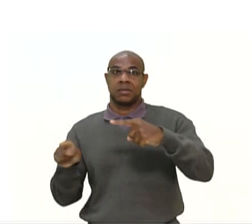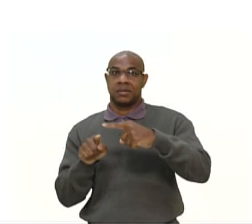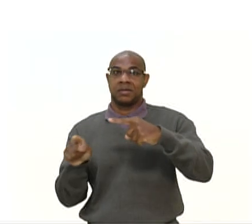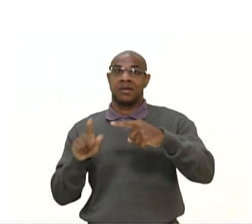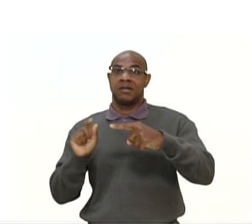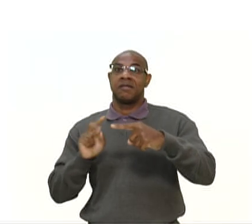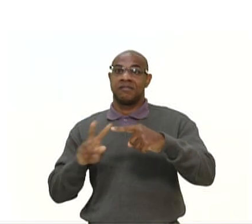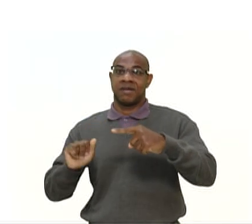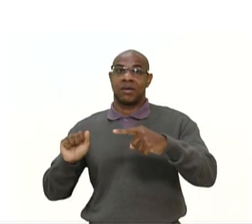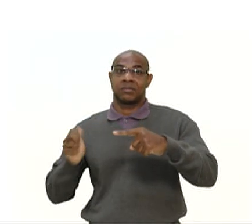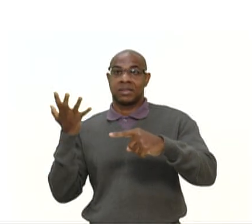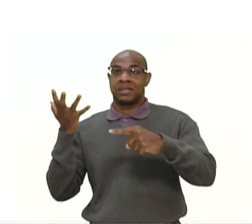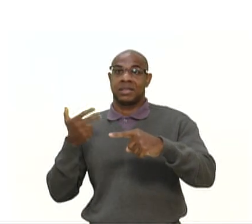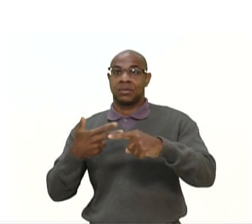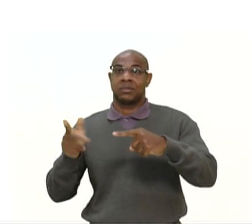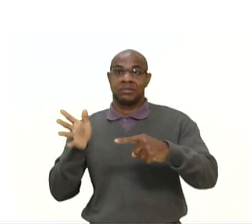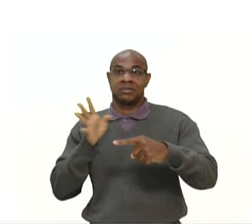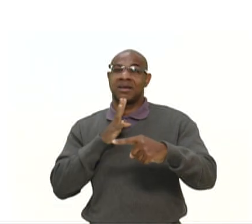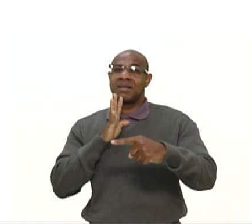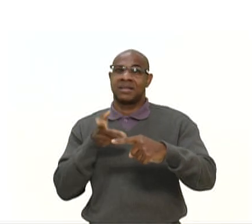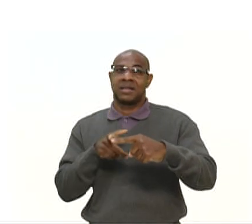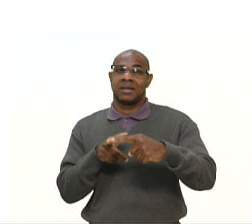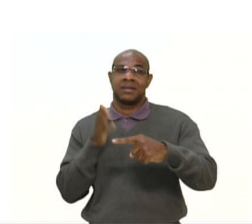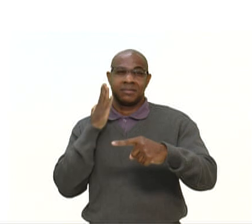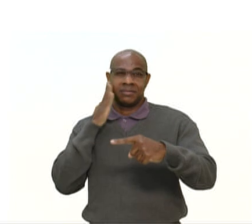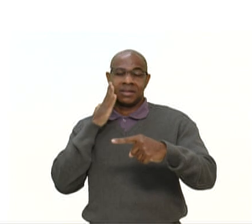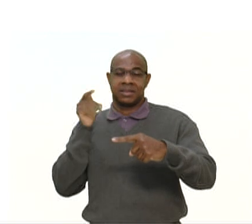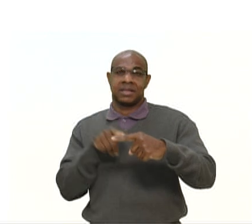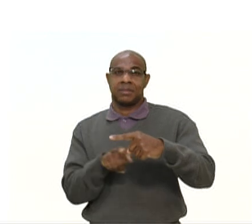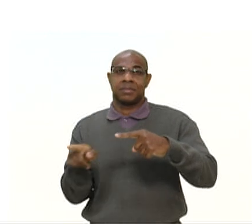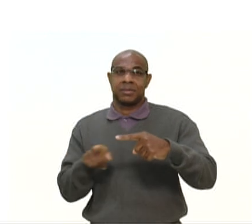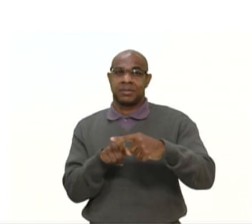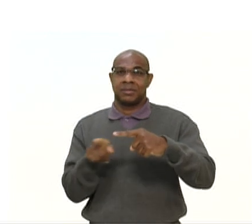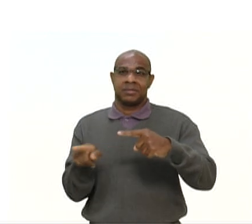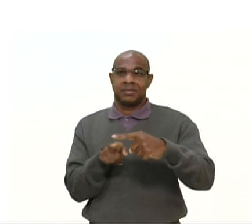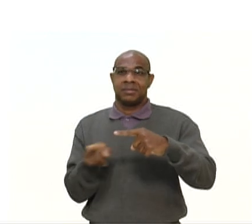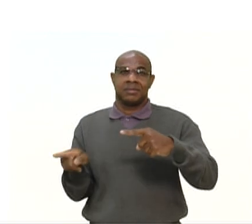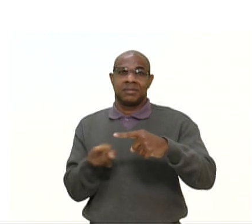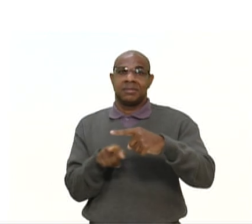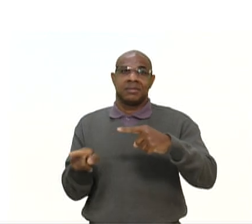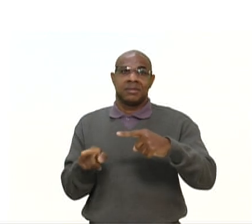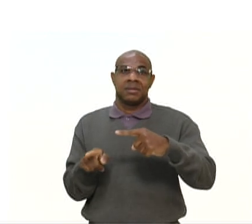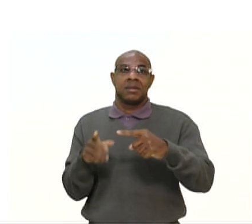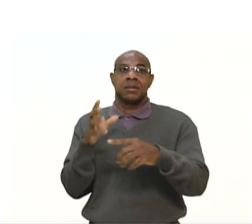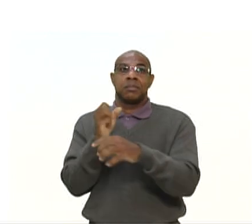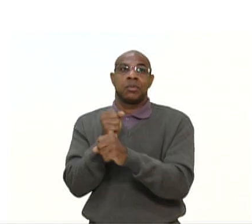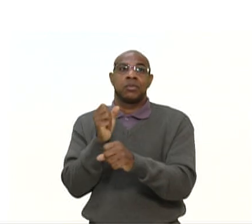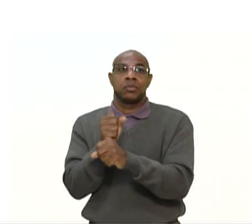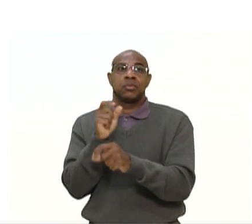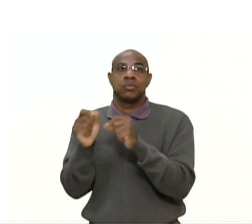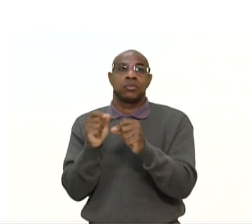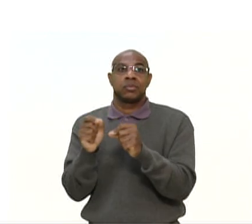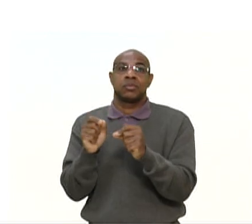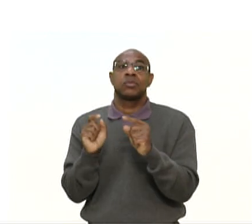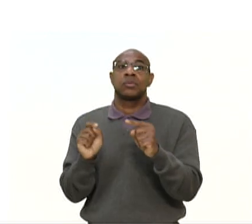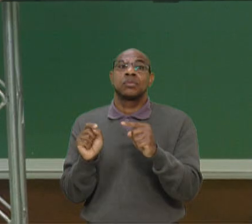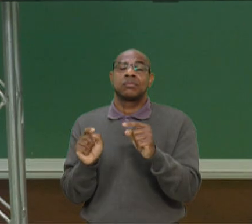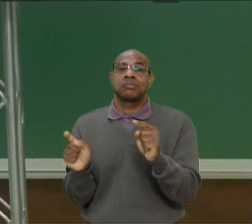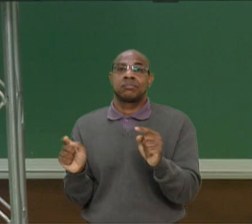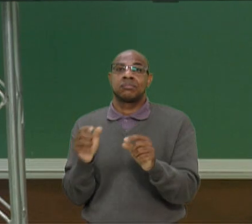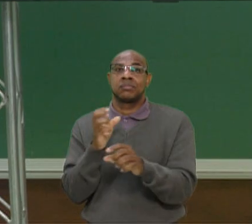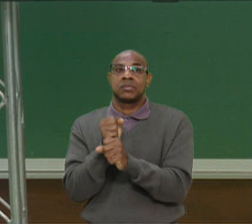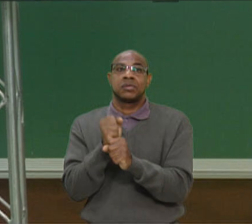a gente já conhece. Aqui está um produto notável. Ó. É o produto da soma pelo